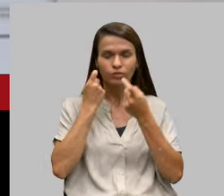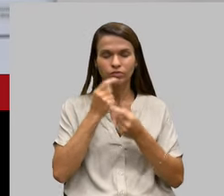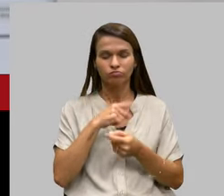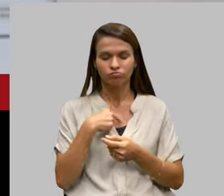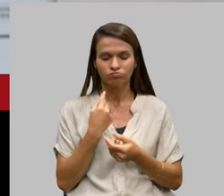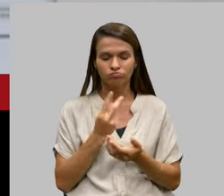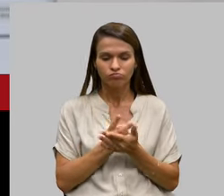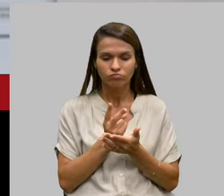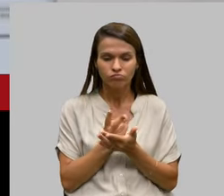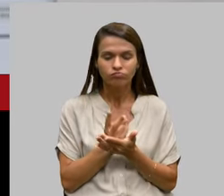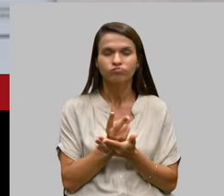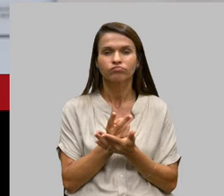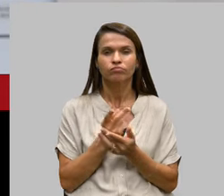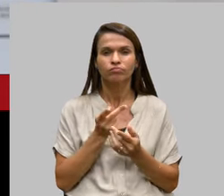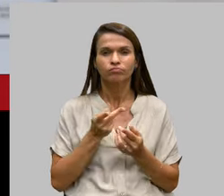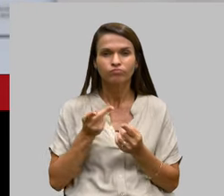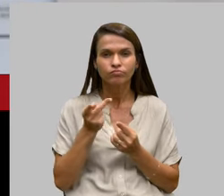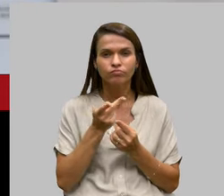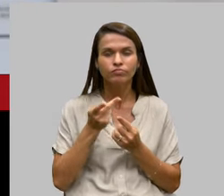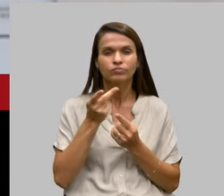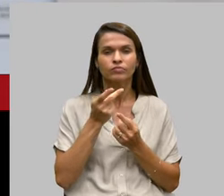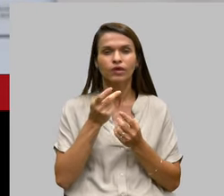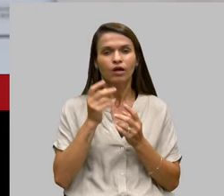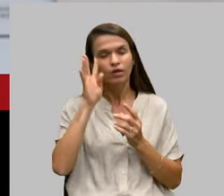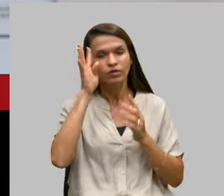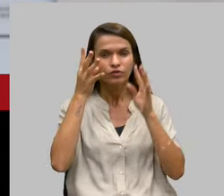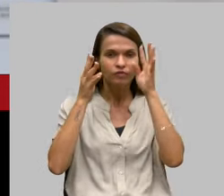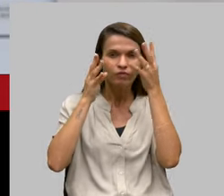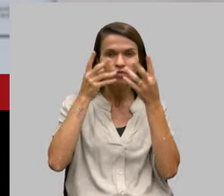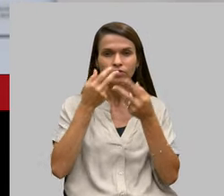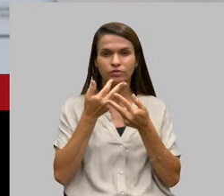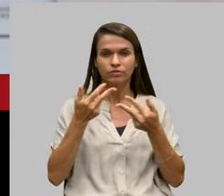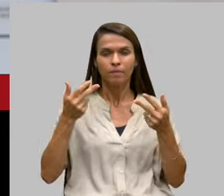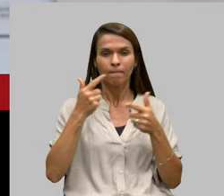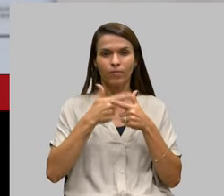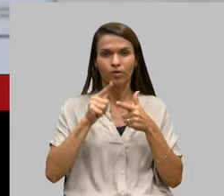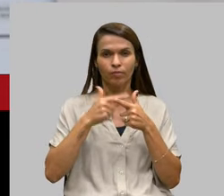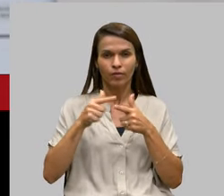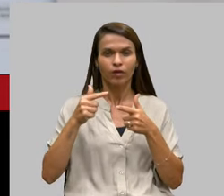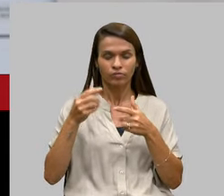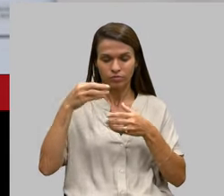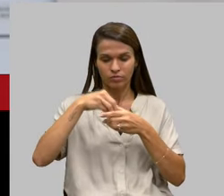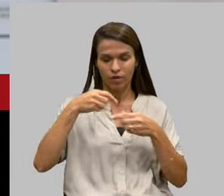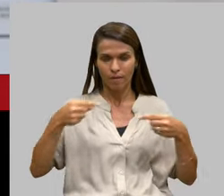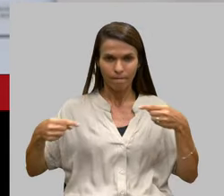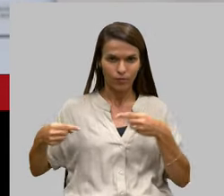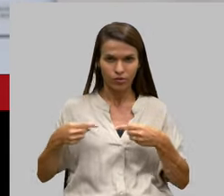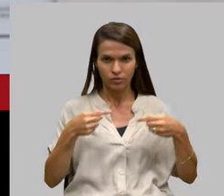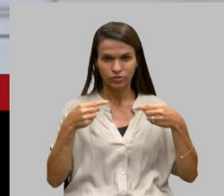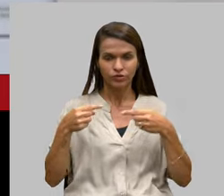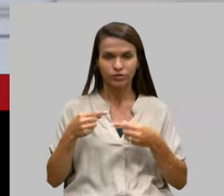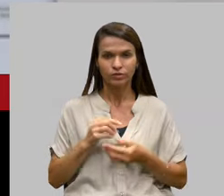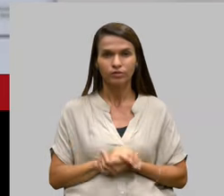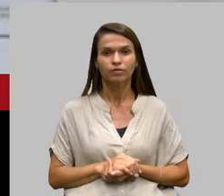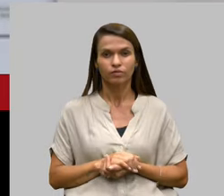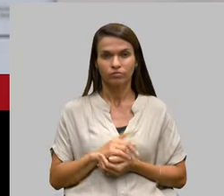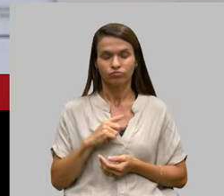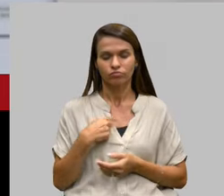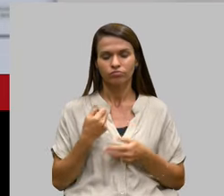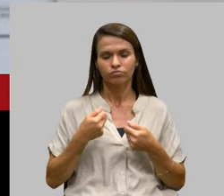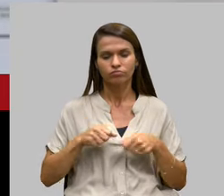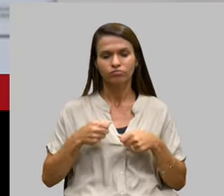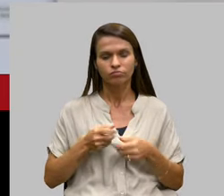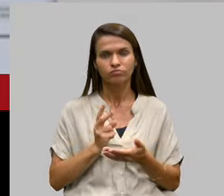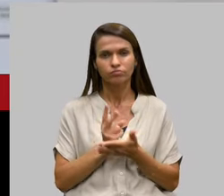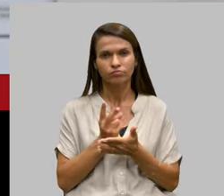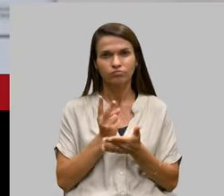buscar o poder judiciário para resolver questões que são eminentemente políticas acho que a gente precisa sempre